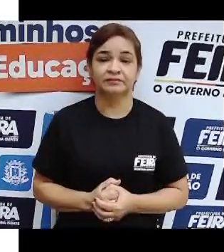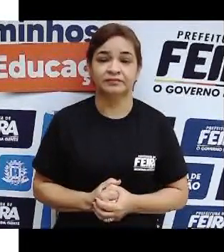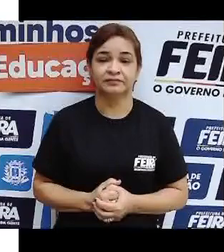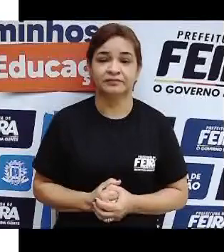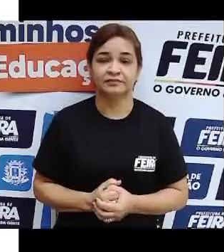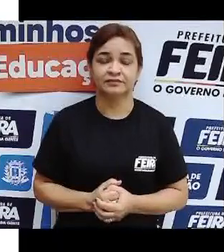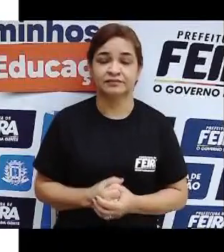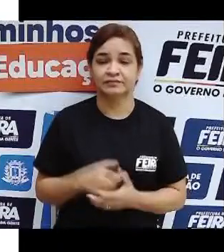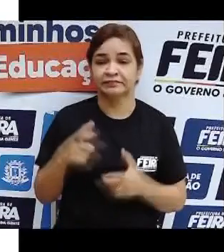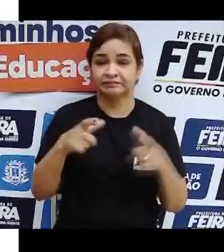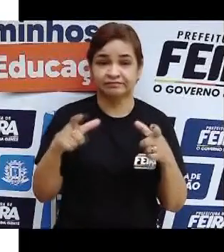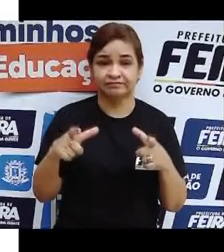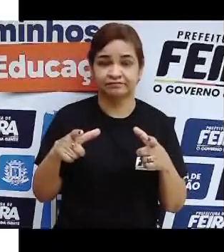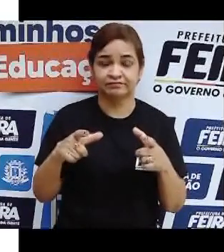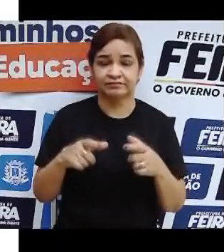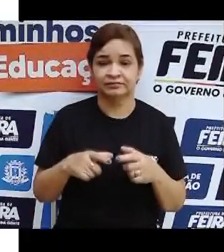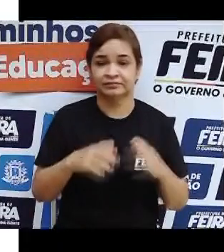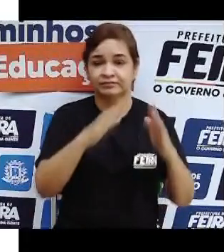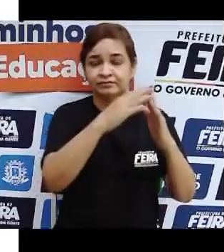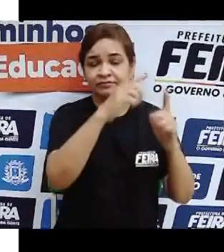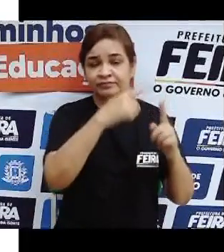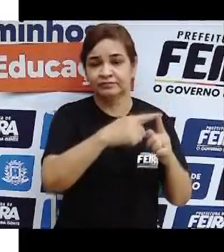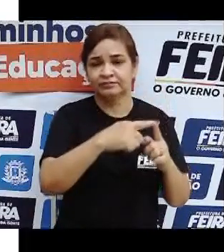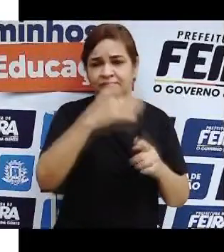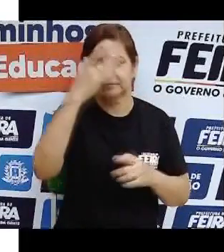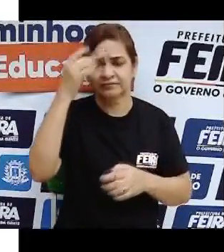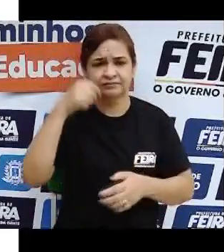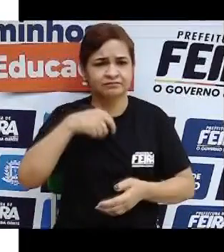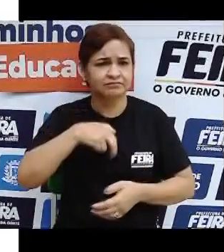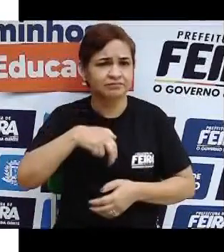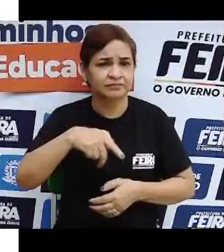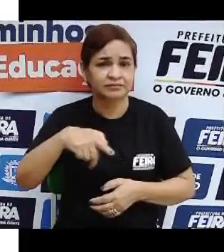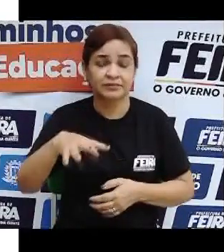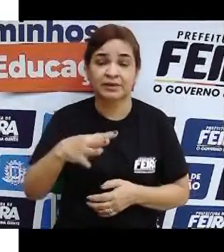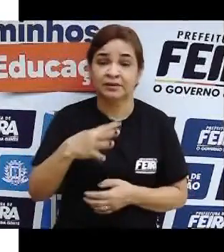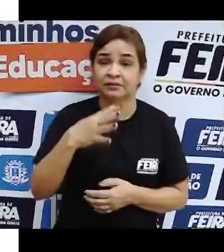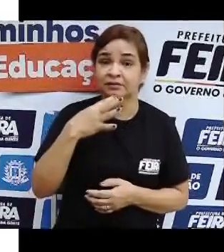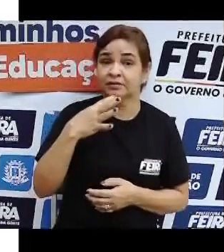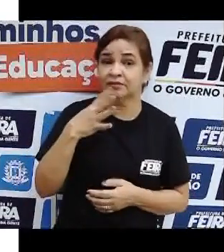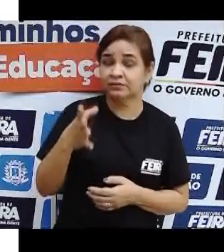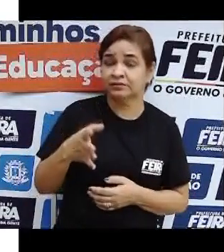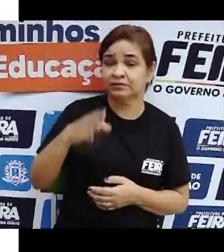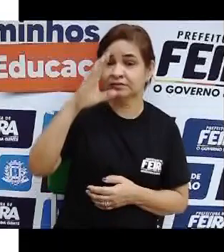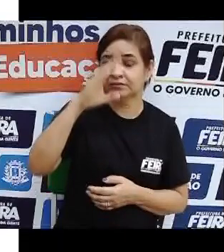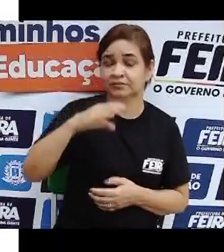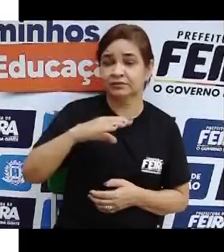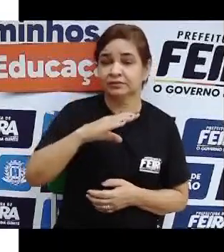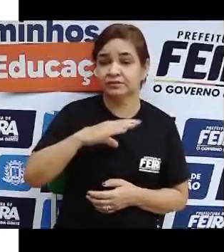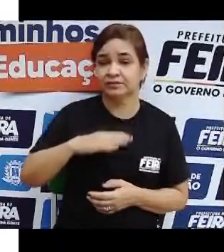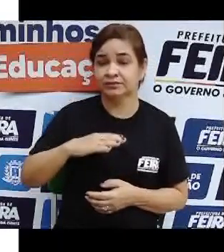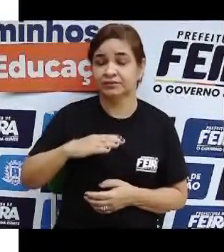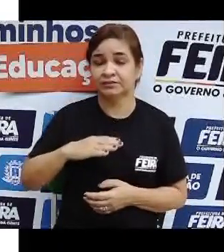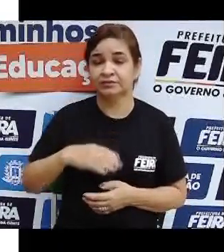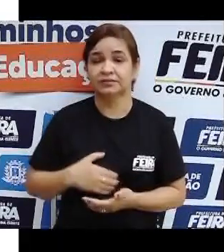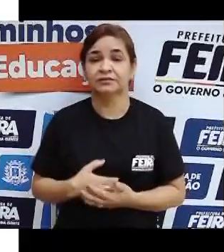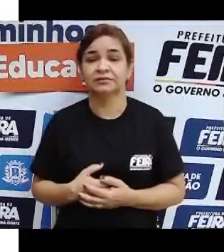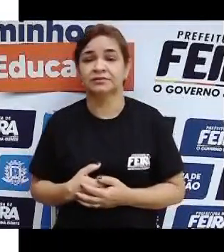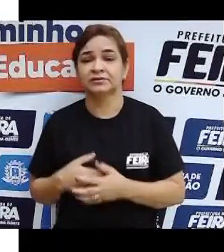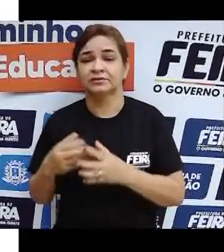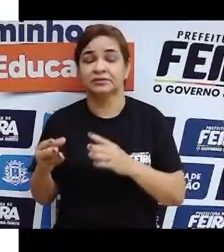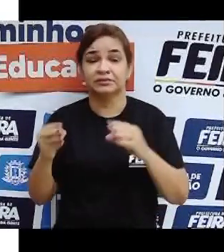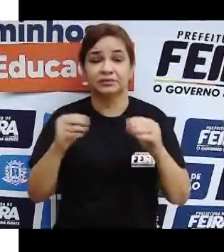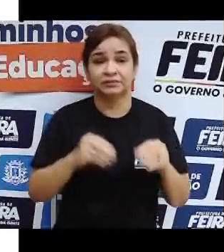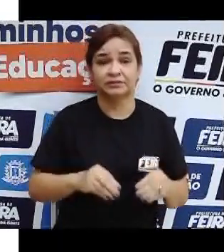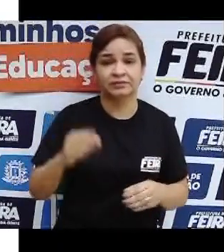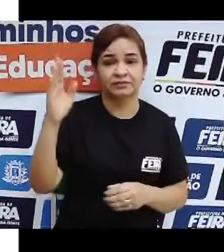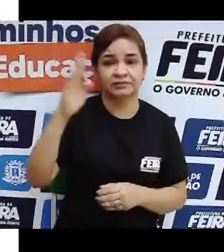Santuários, igrejas, procissões, peregrinações e romarias. De um lado, o catolicismo trazido da Europa, do outro, o candomblé vindo